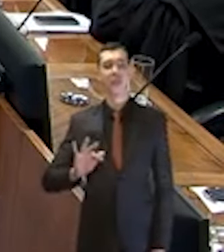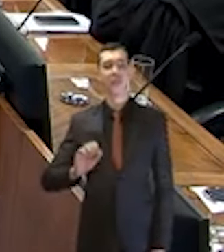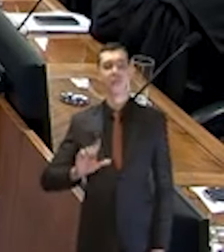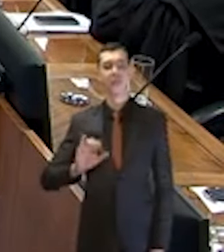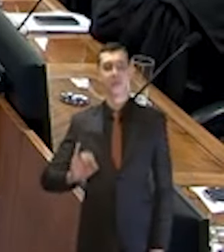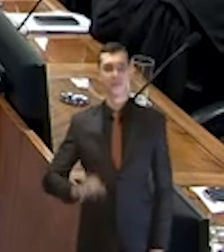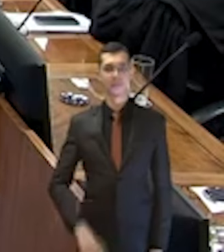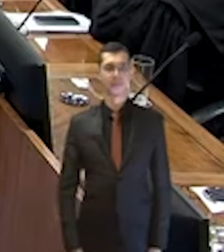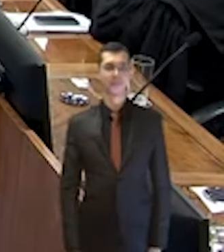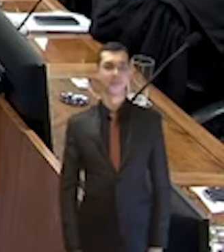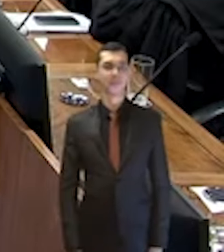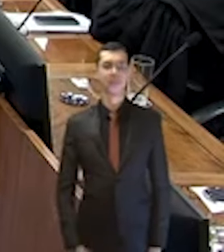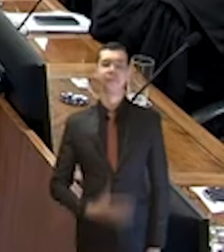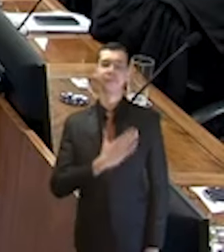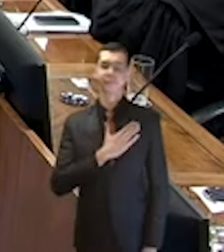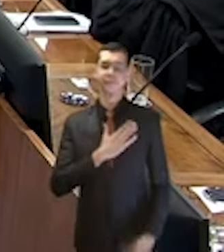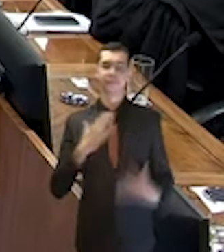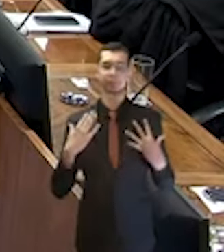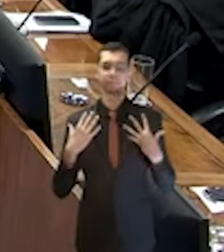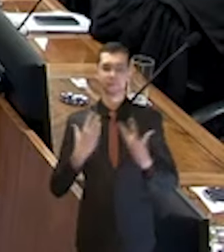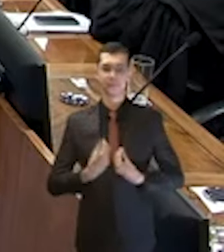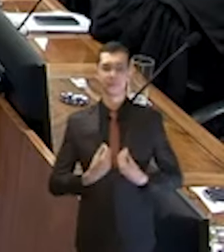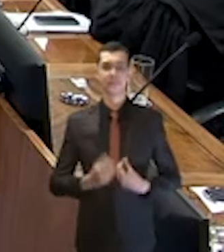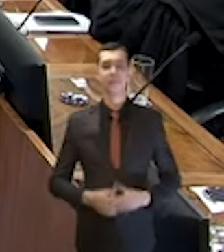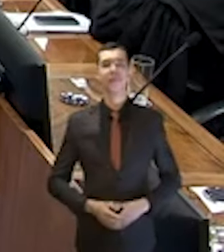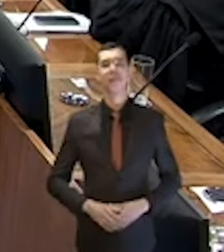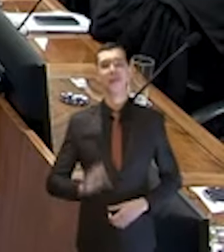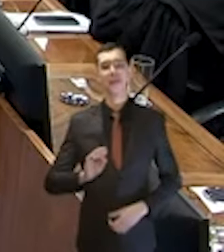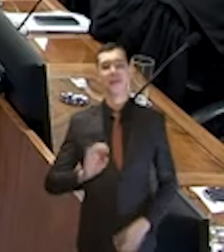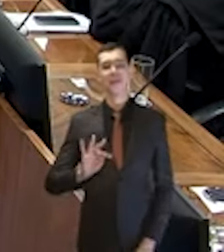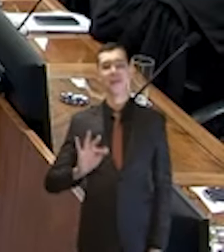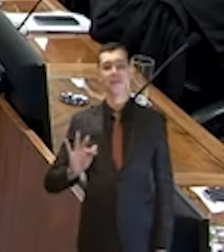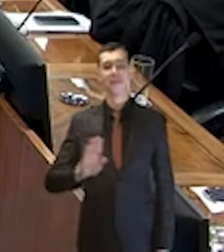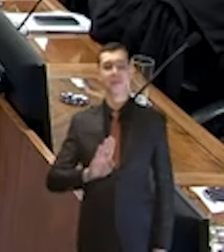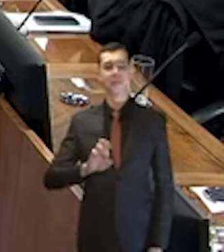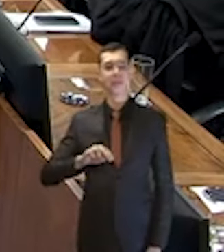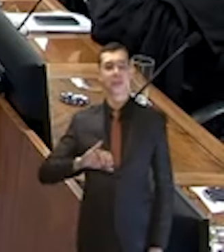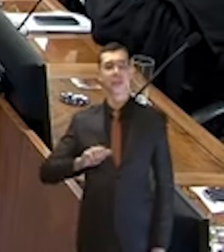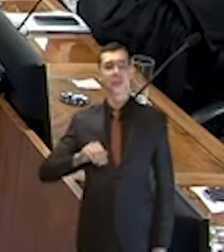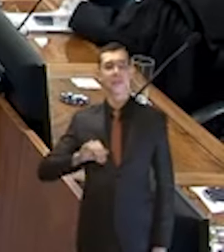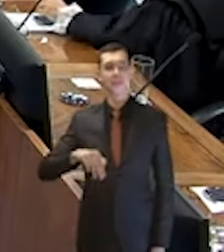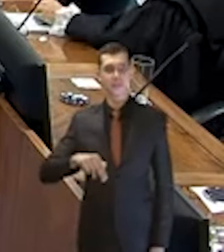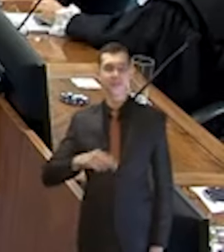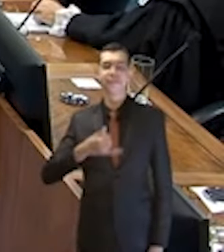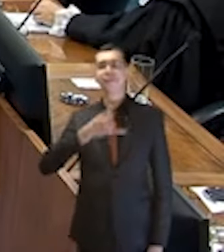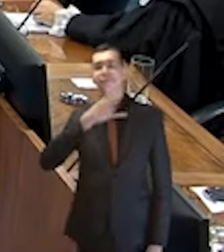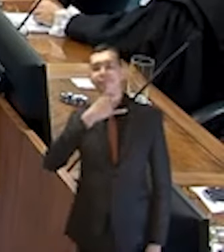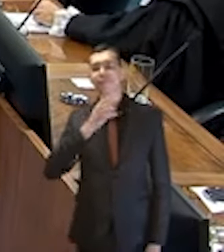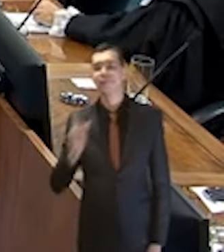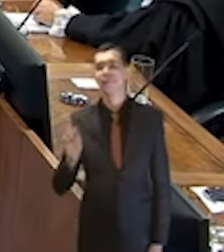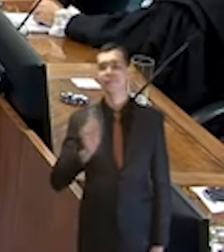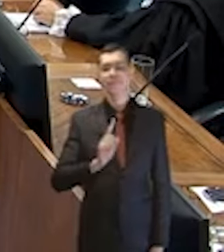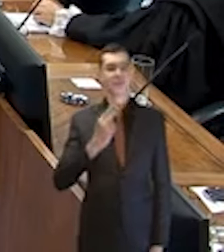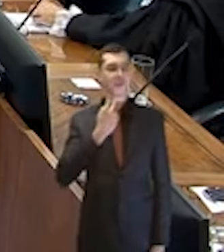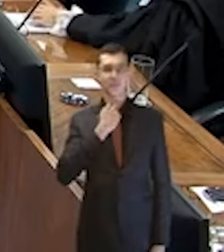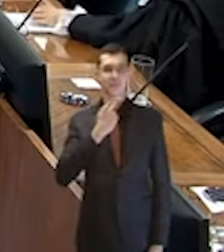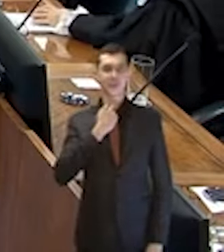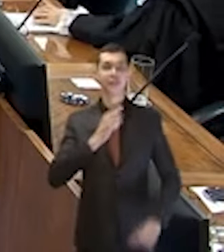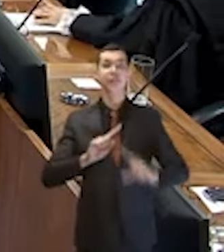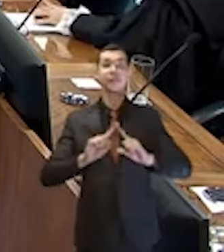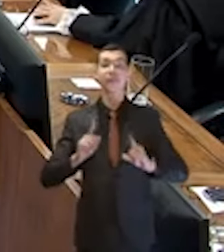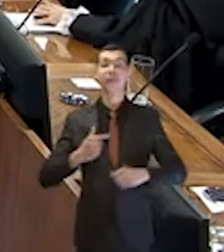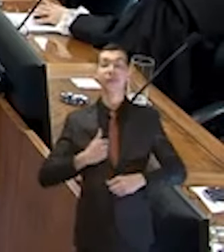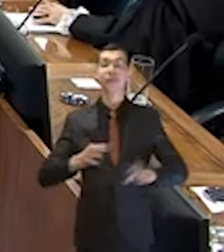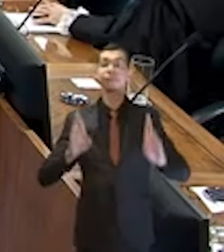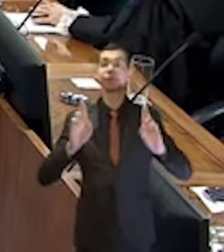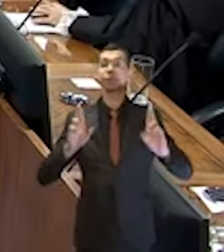Meu querido ministro Herman Benjamin, do STF, que felizmente não pude estar na sua posse, mas desejo